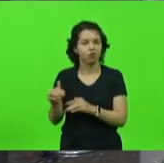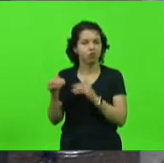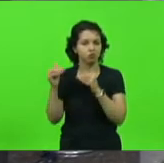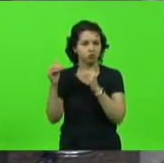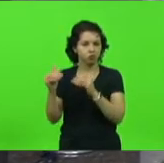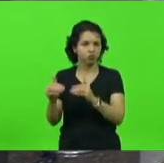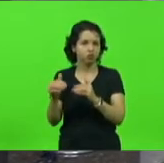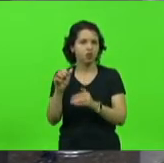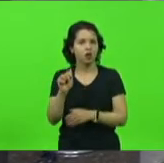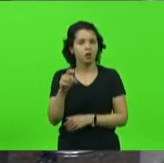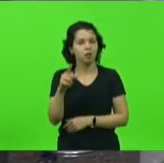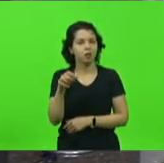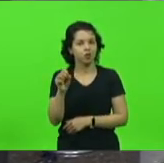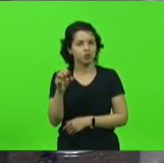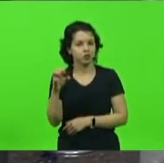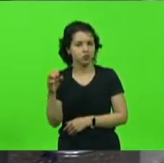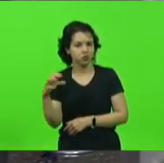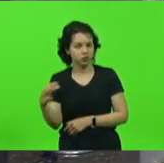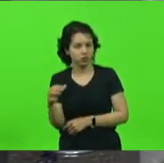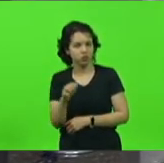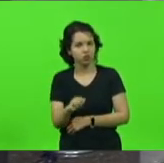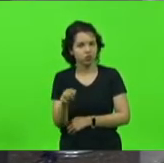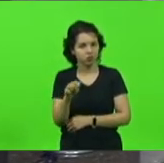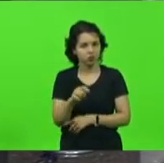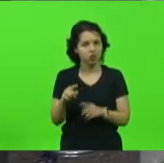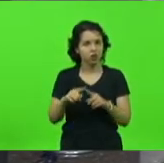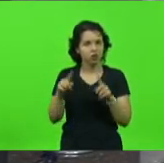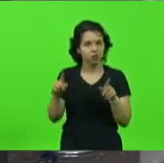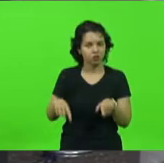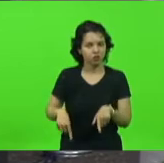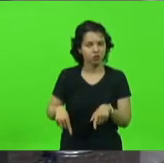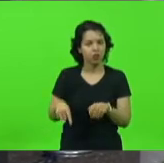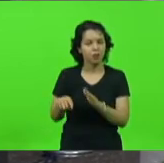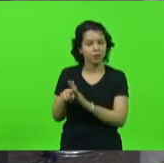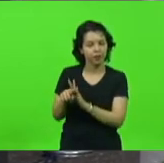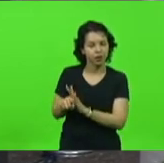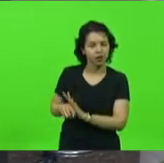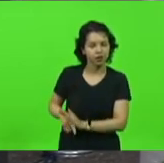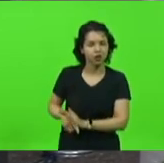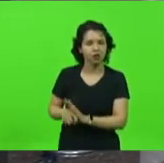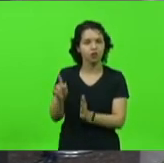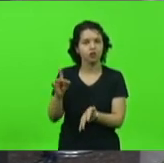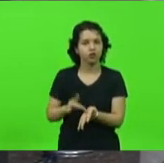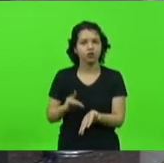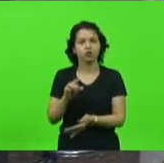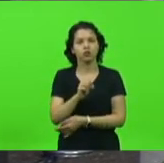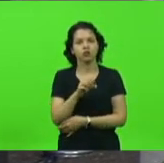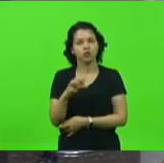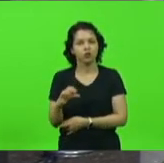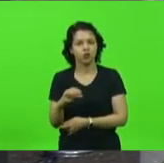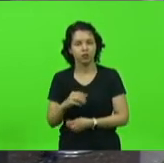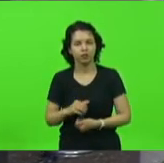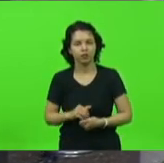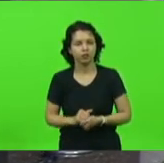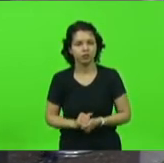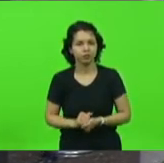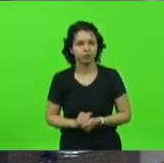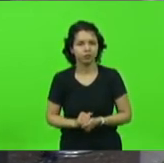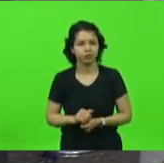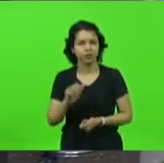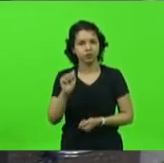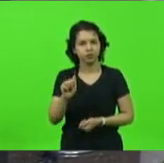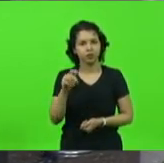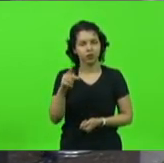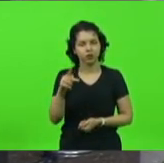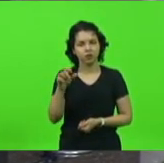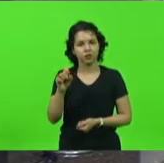ASPOSC, Associação dos Servidores da Perícia Oficial de Santa Catarina, a